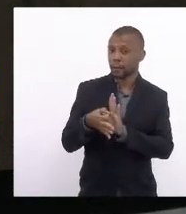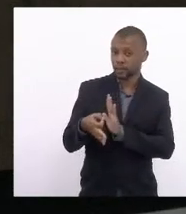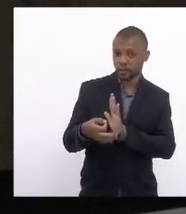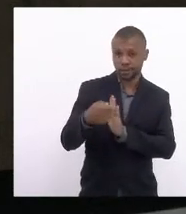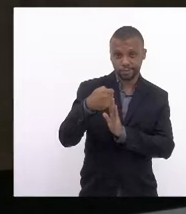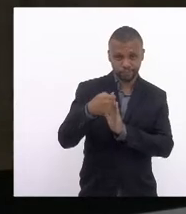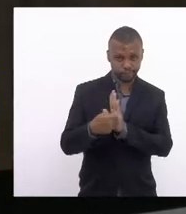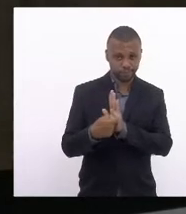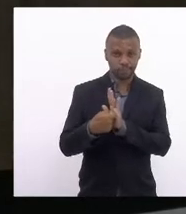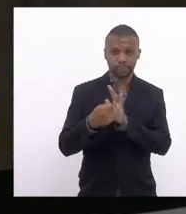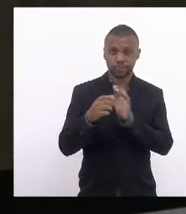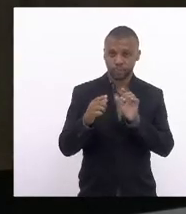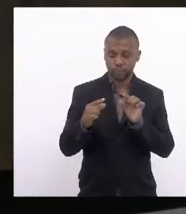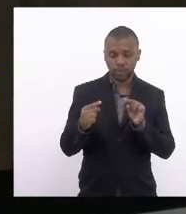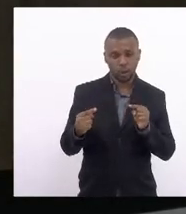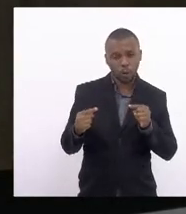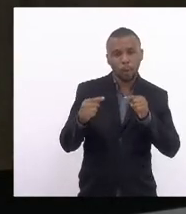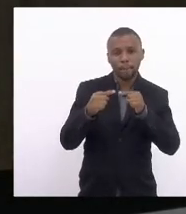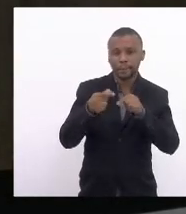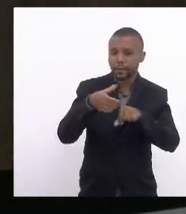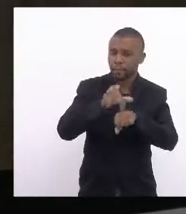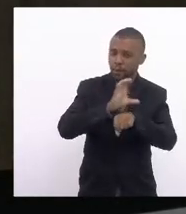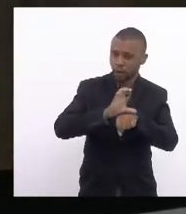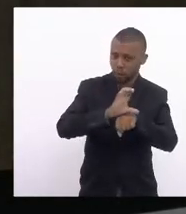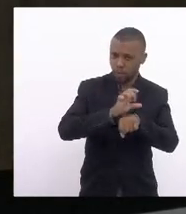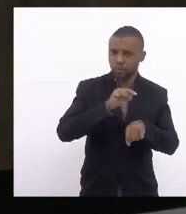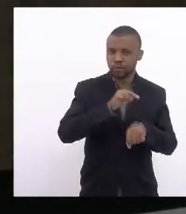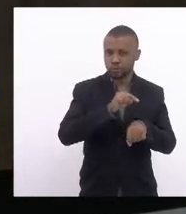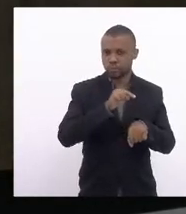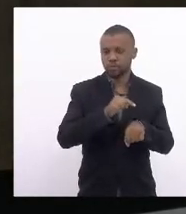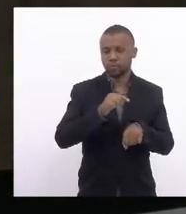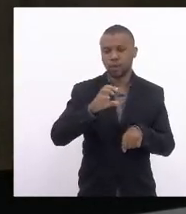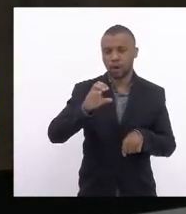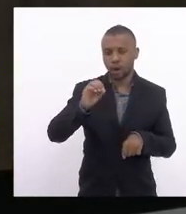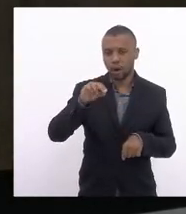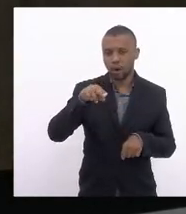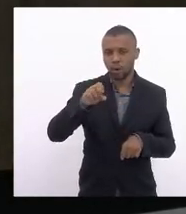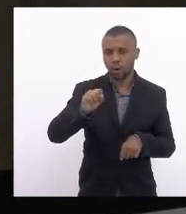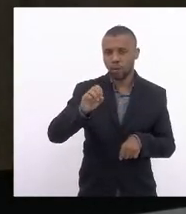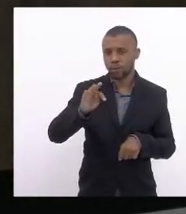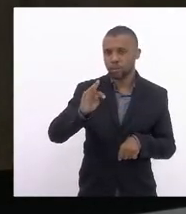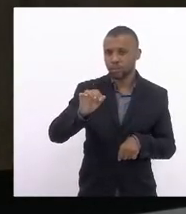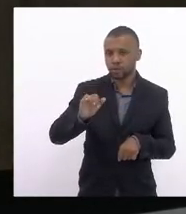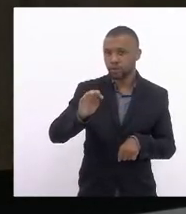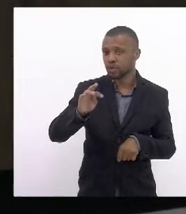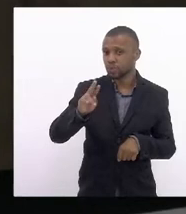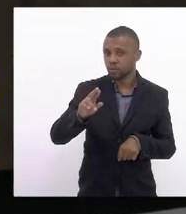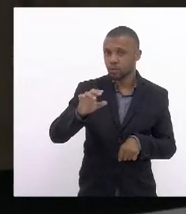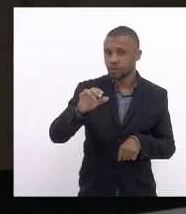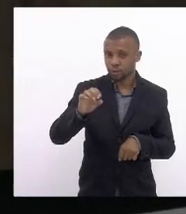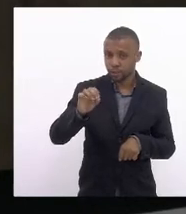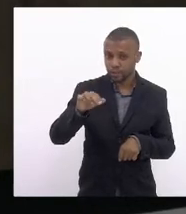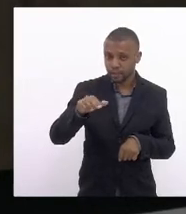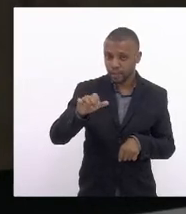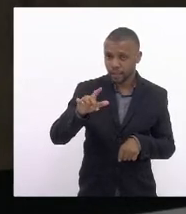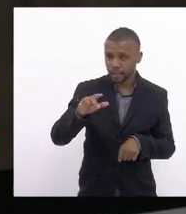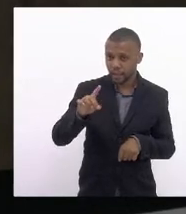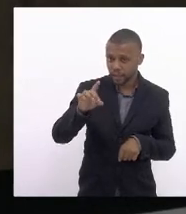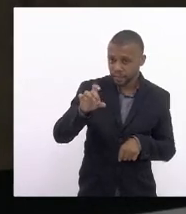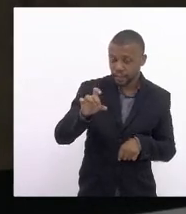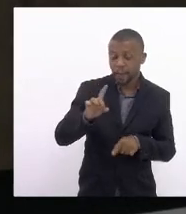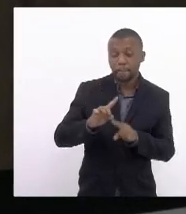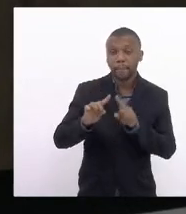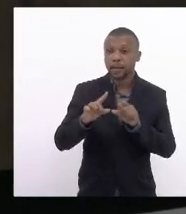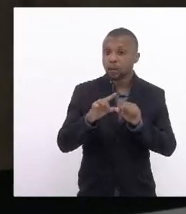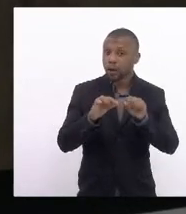é pela constitucionalidade, com uma modificação ao